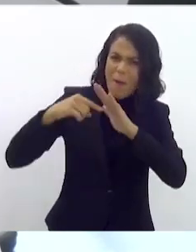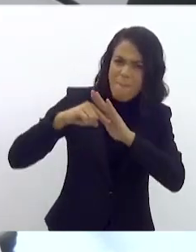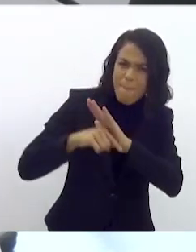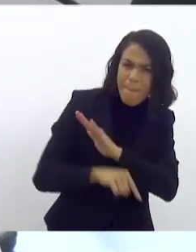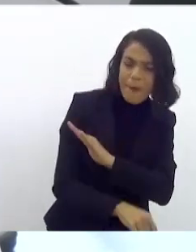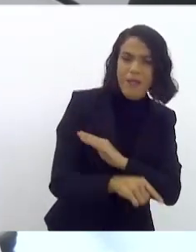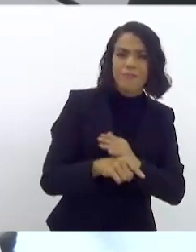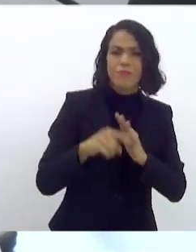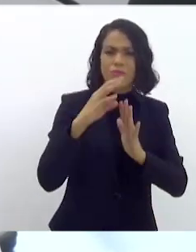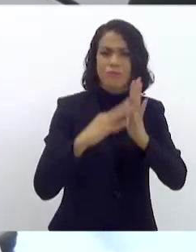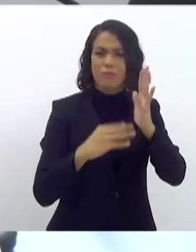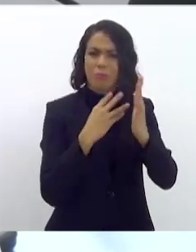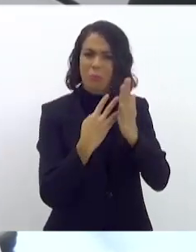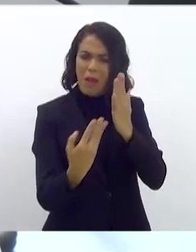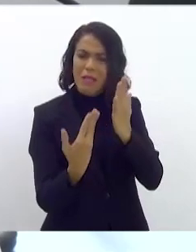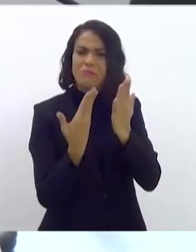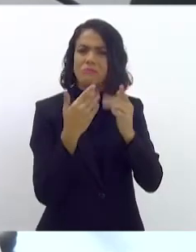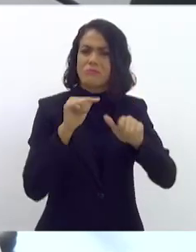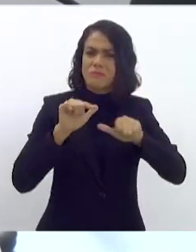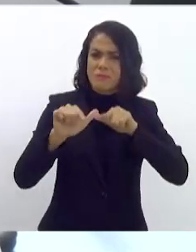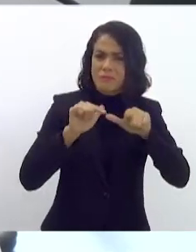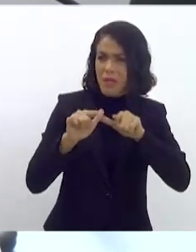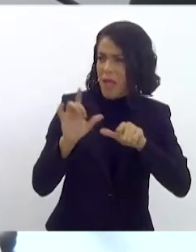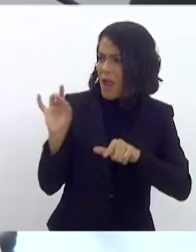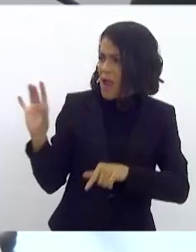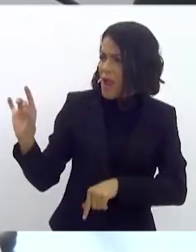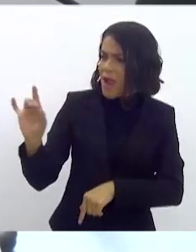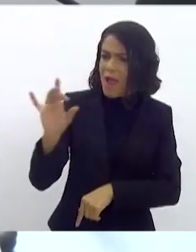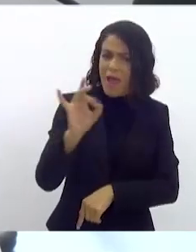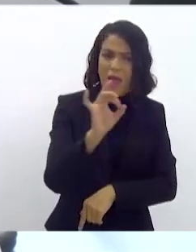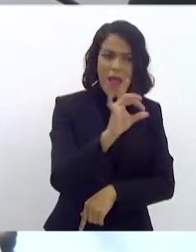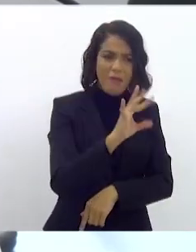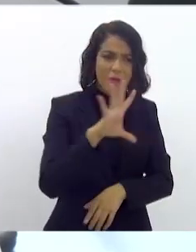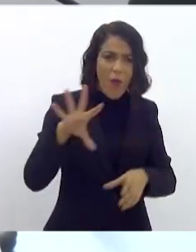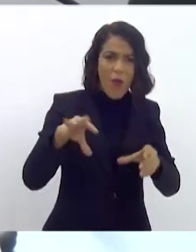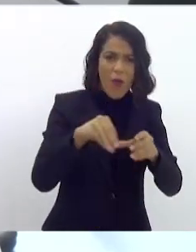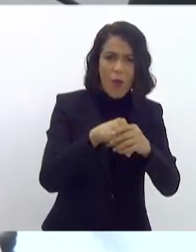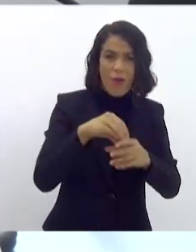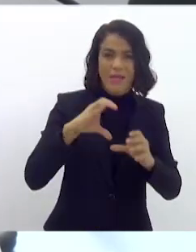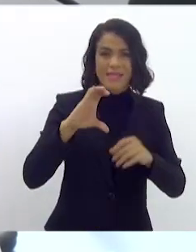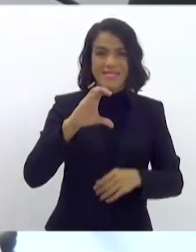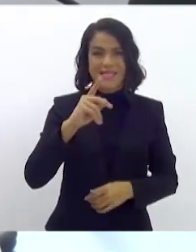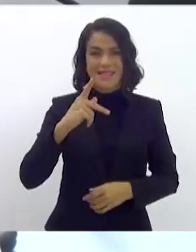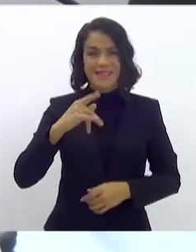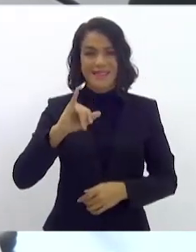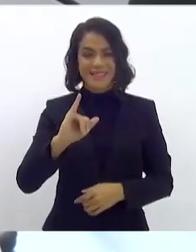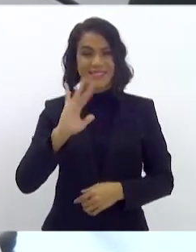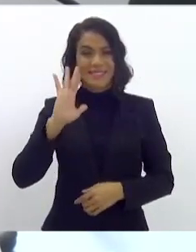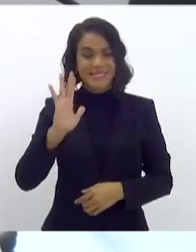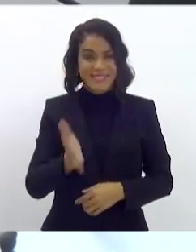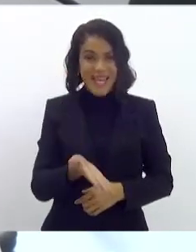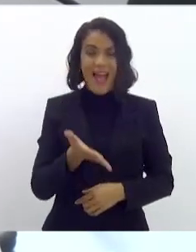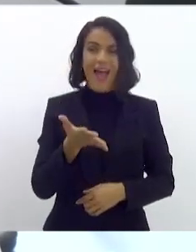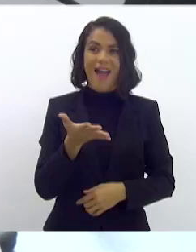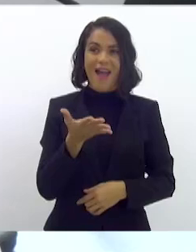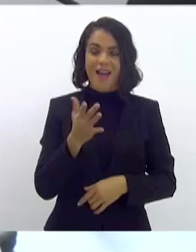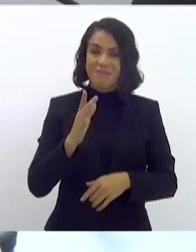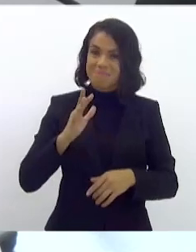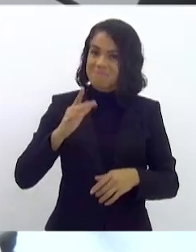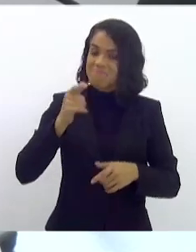trabalho. Vi que todos os componentes da nossa CPI já estão